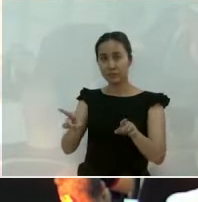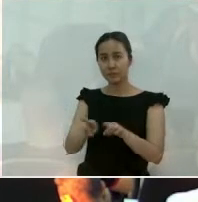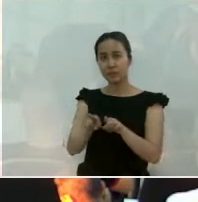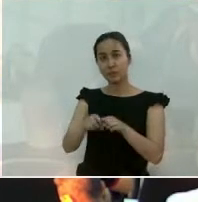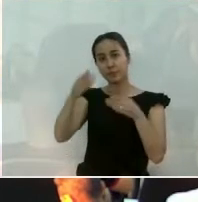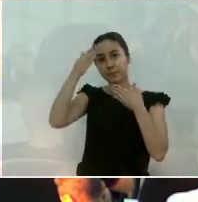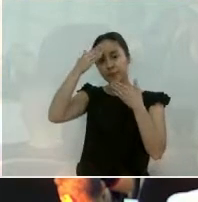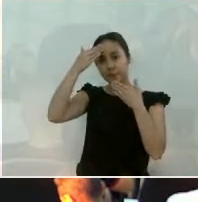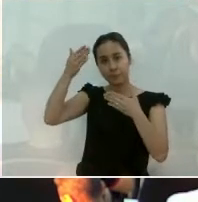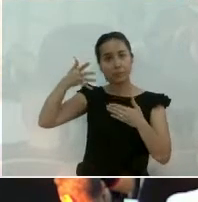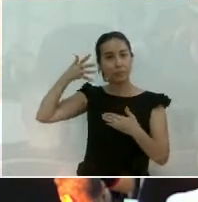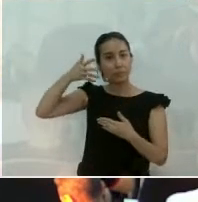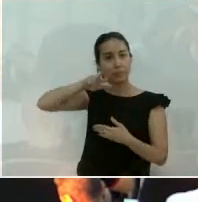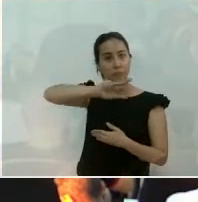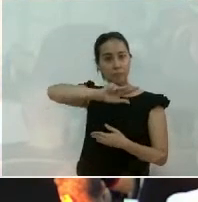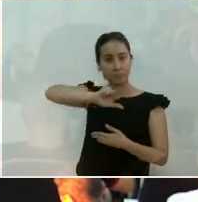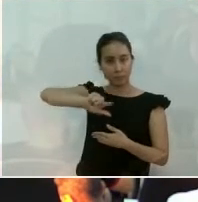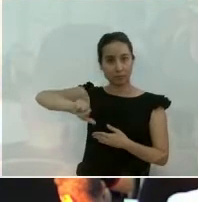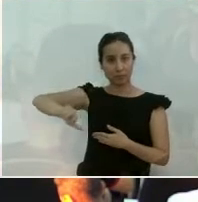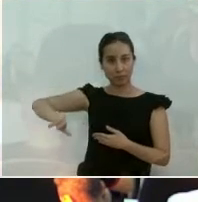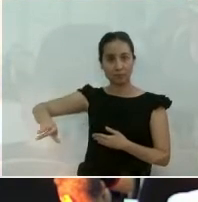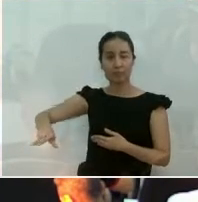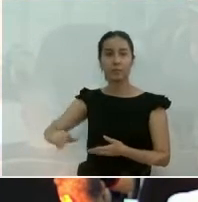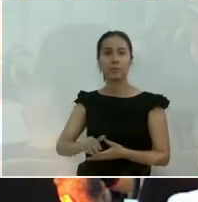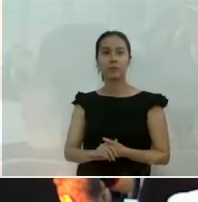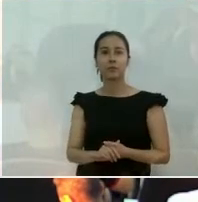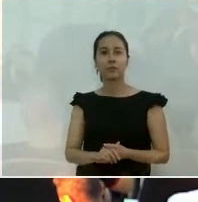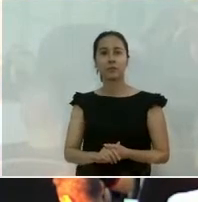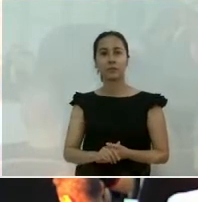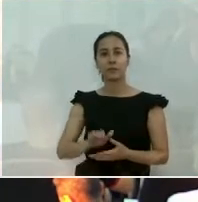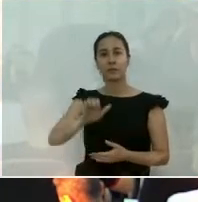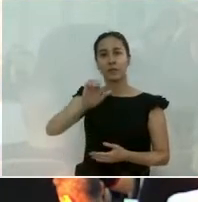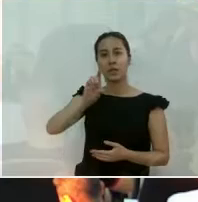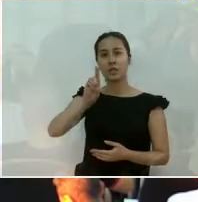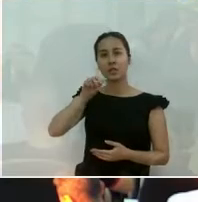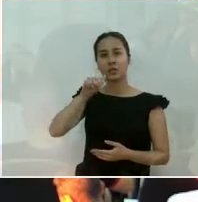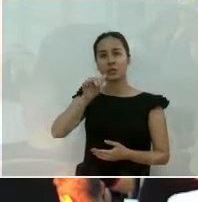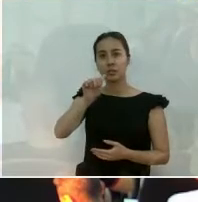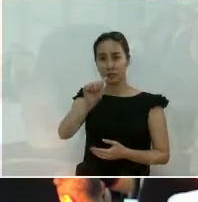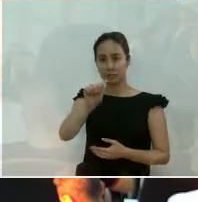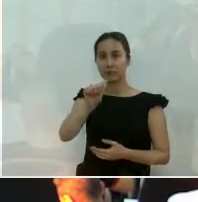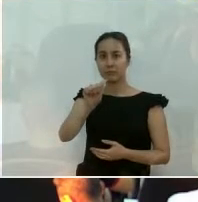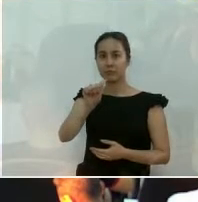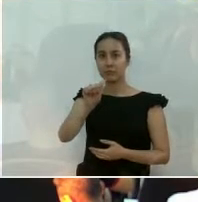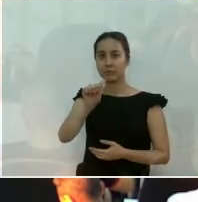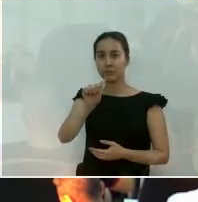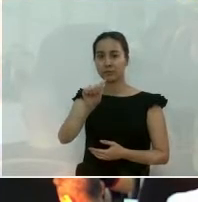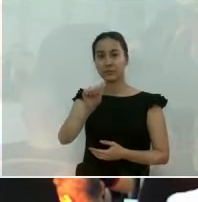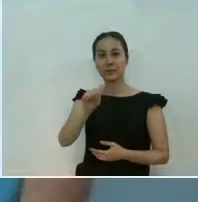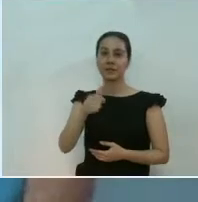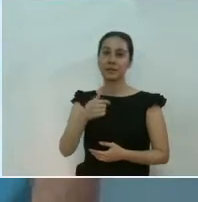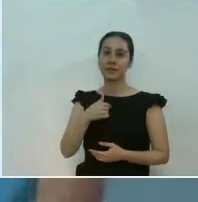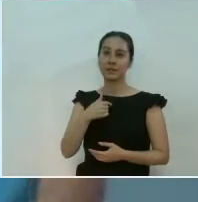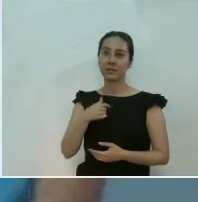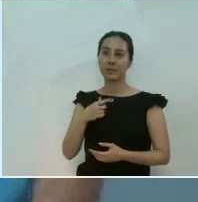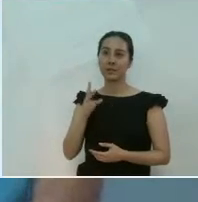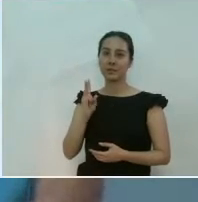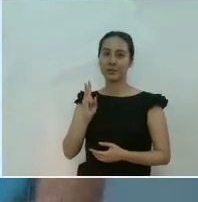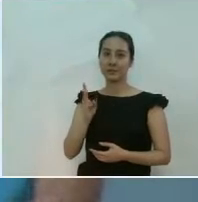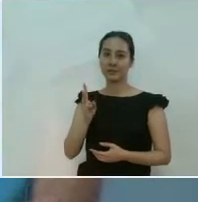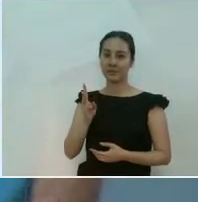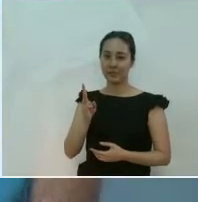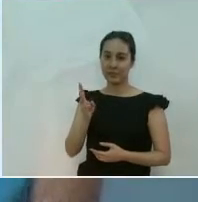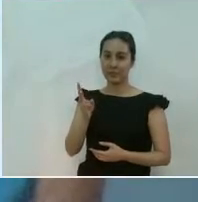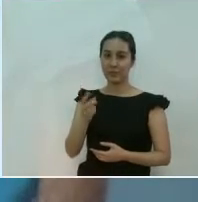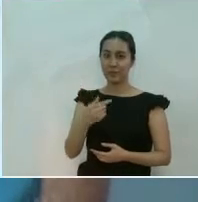vão passar a minha companheira aqui toda vez que eu digo que vou largar mão ela